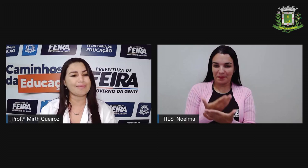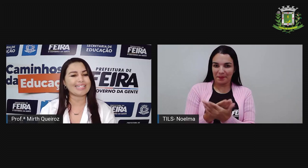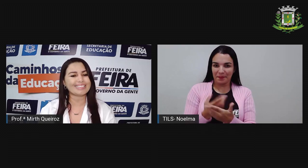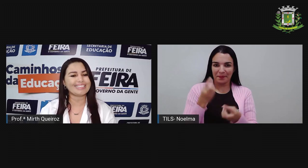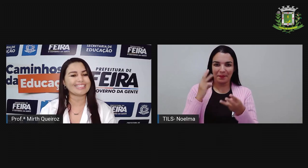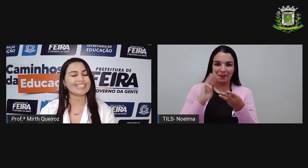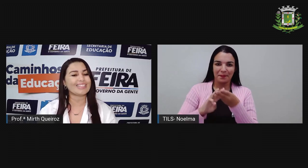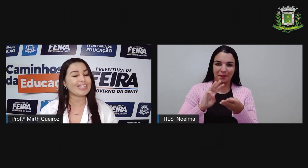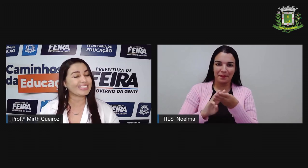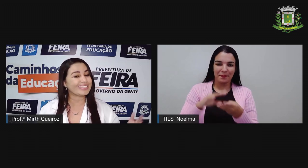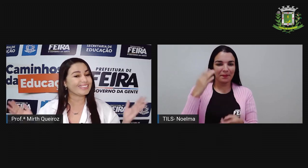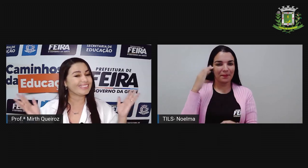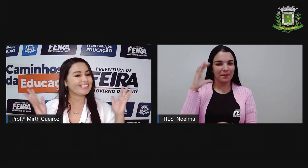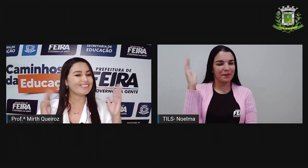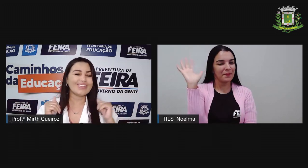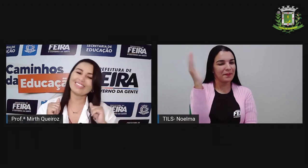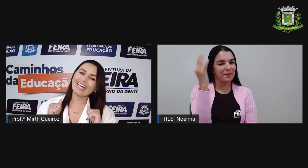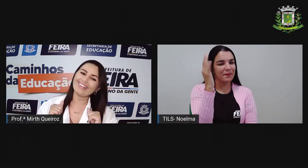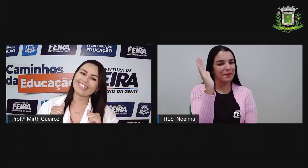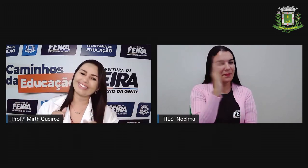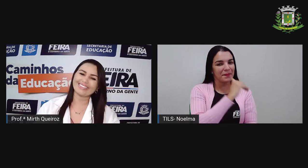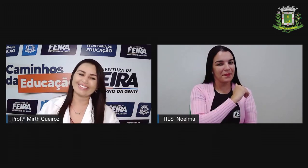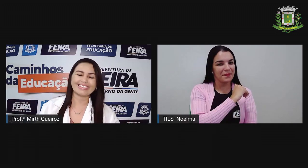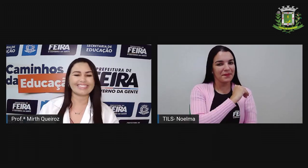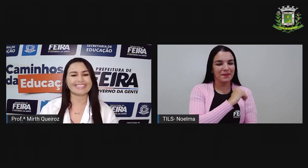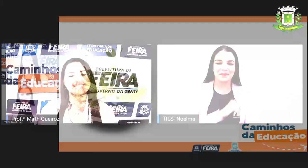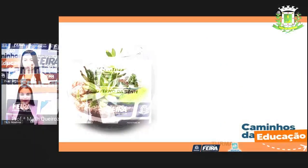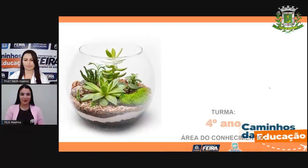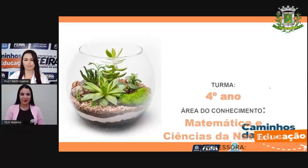Matemática e Ciência da Natureza. Vamos à aula?